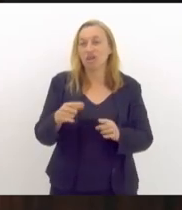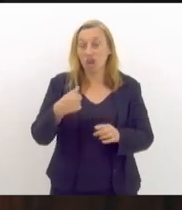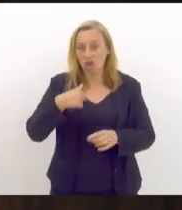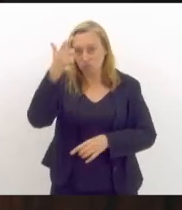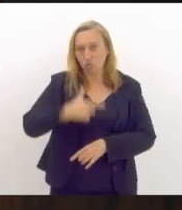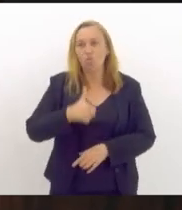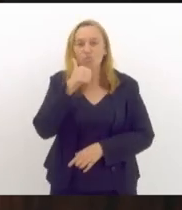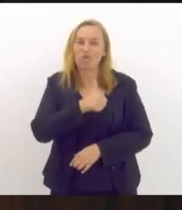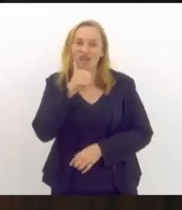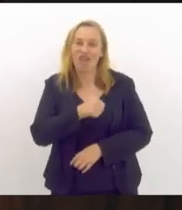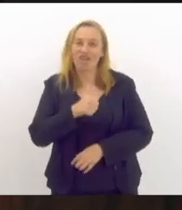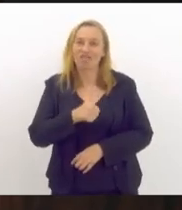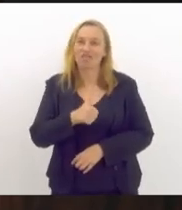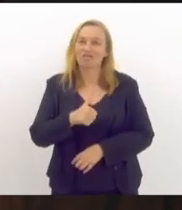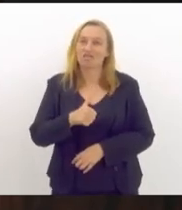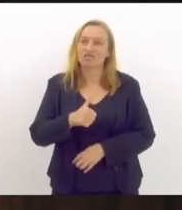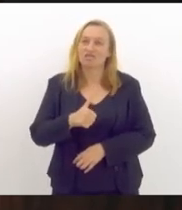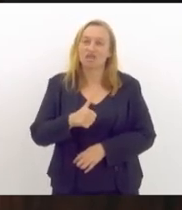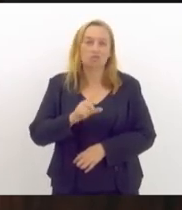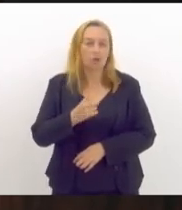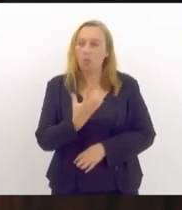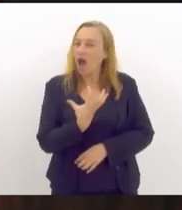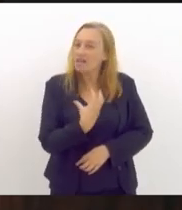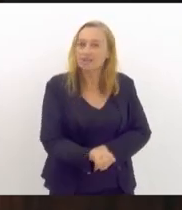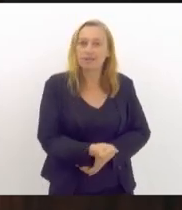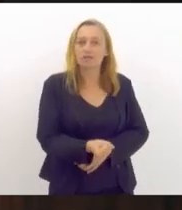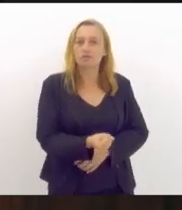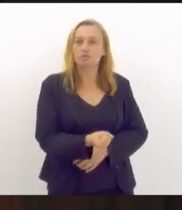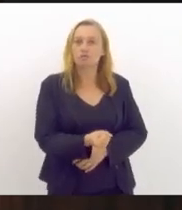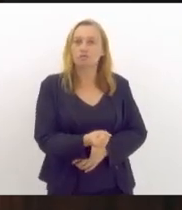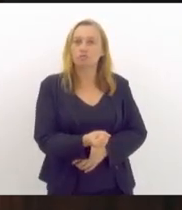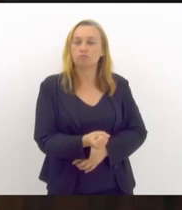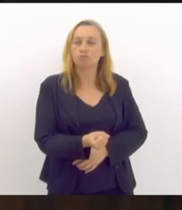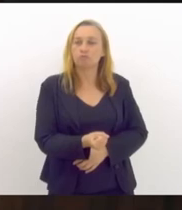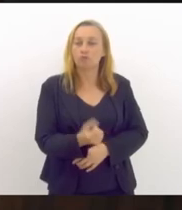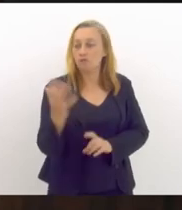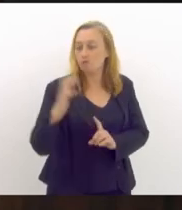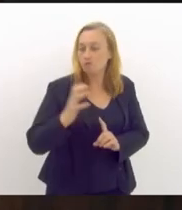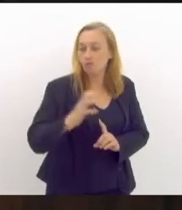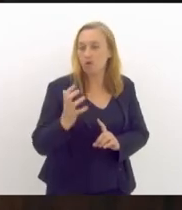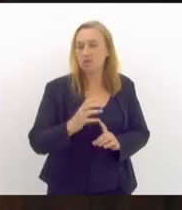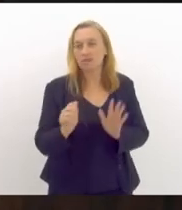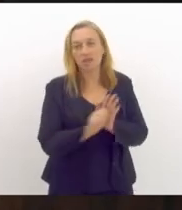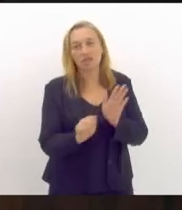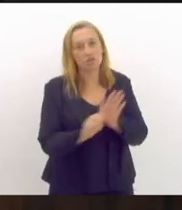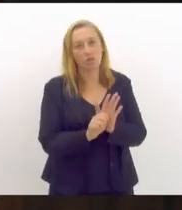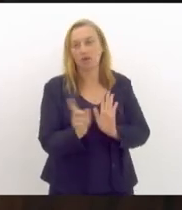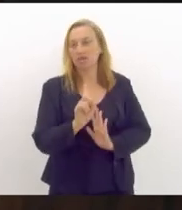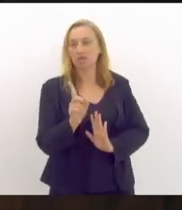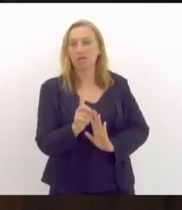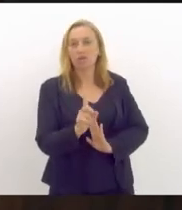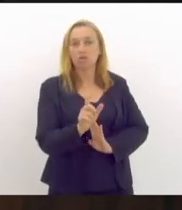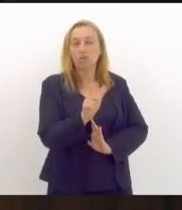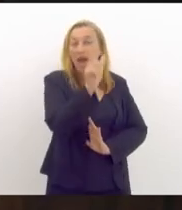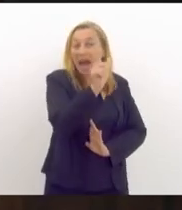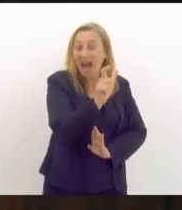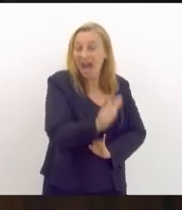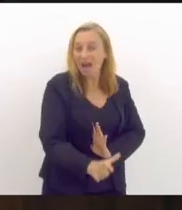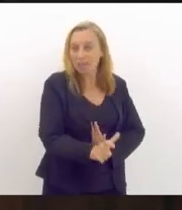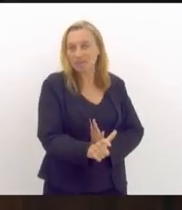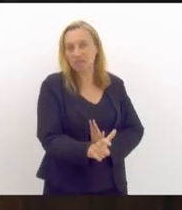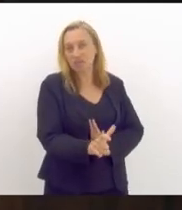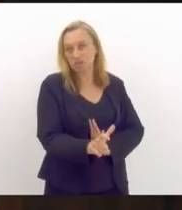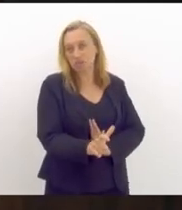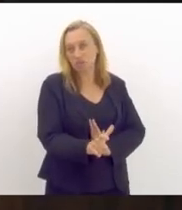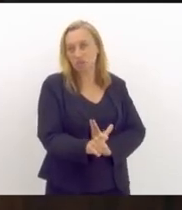sou mulher e eu repúdio também é atos da pessoa não de quem está ofertando a medalha